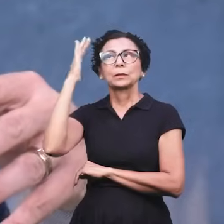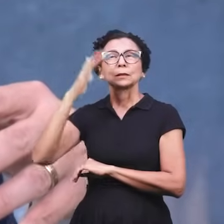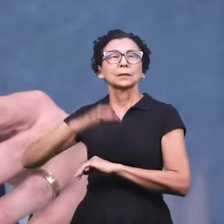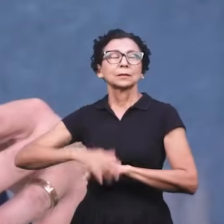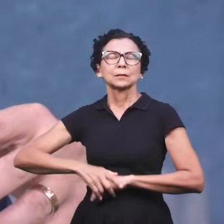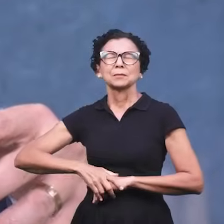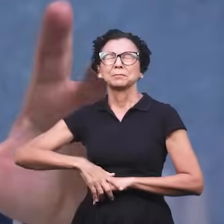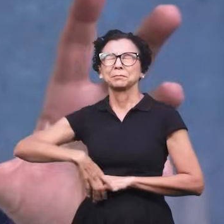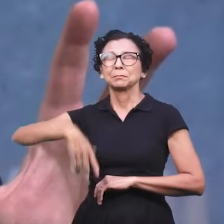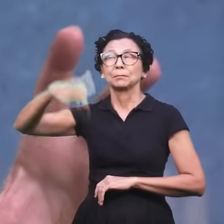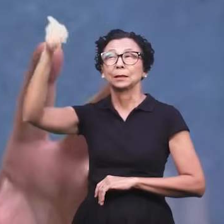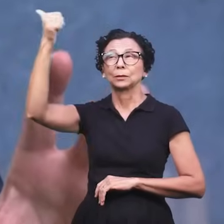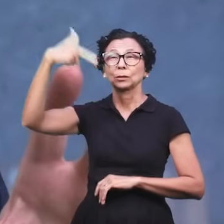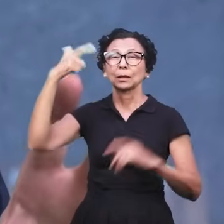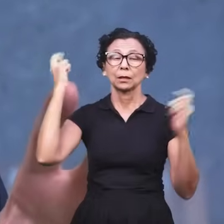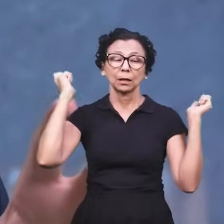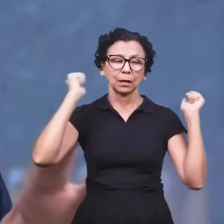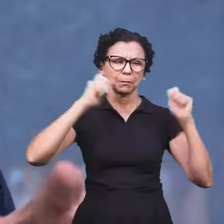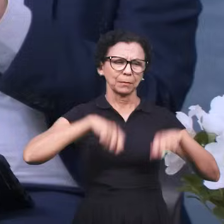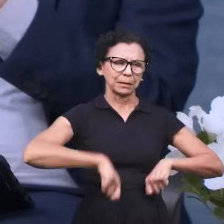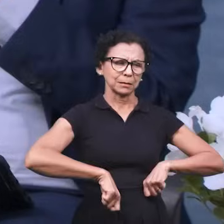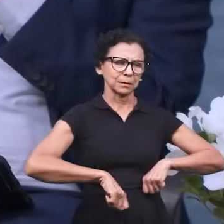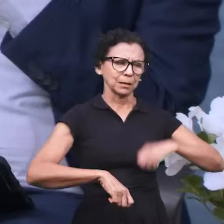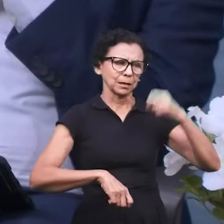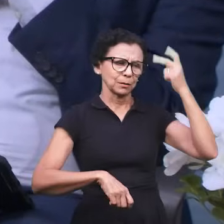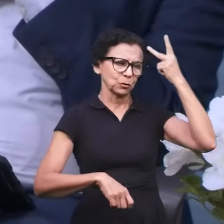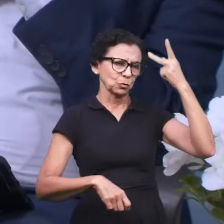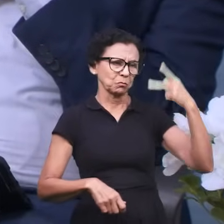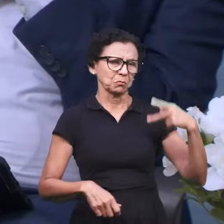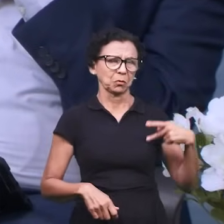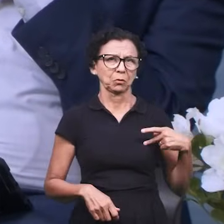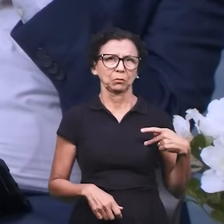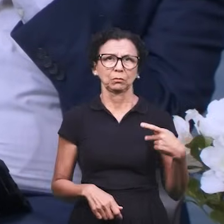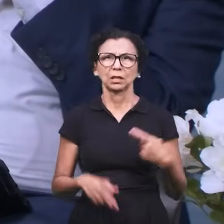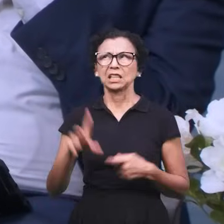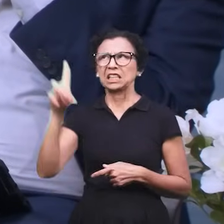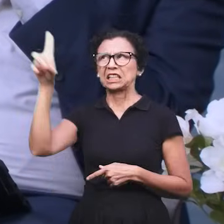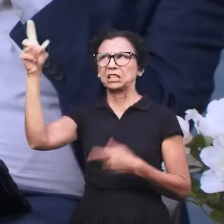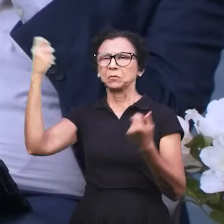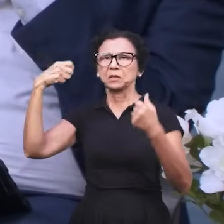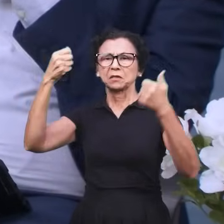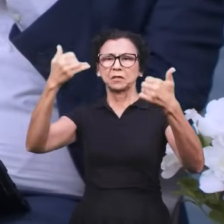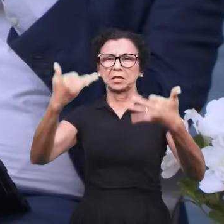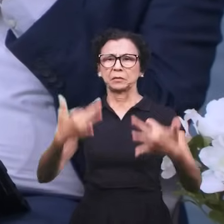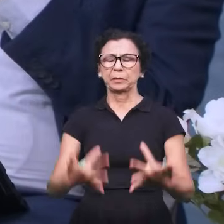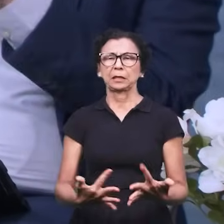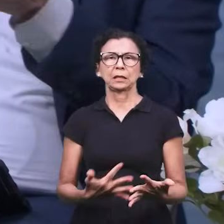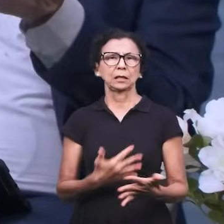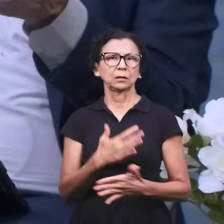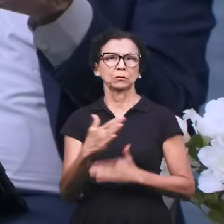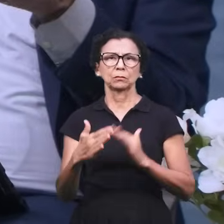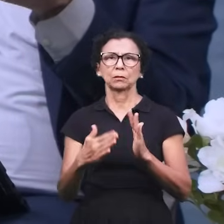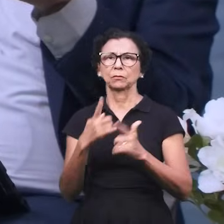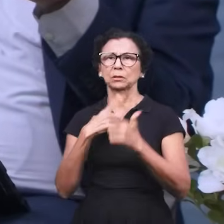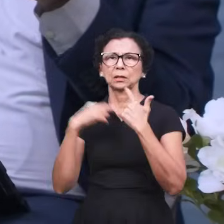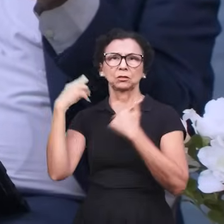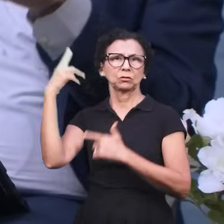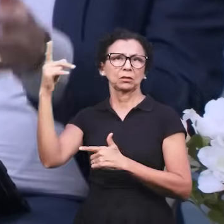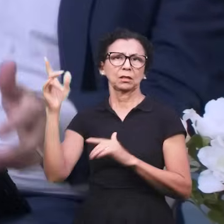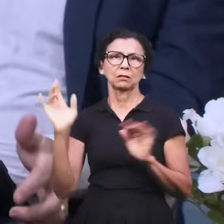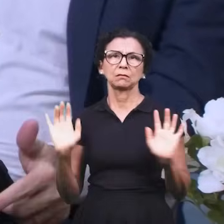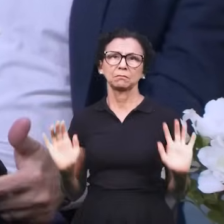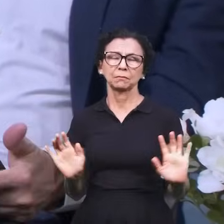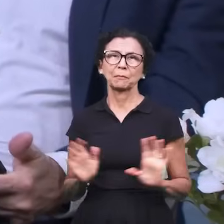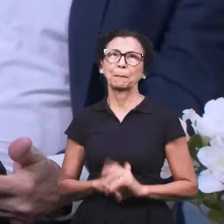da nossa capacidade, mas Deus também não tem que nos dar satisfação daquilo que é a vontade dele, não é,